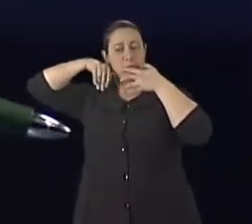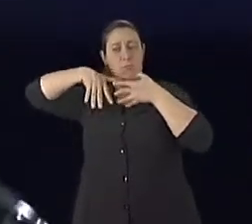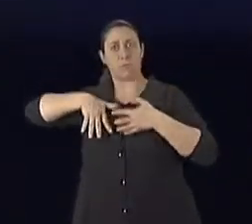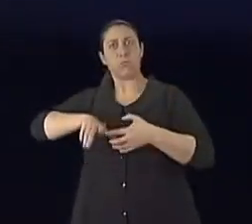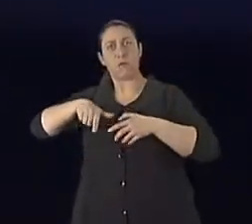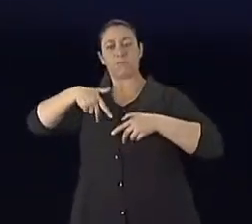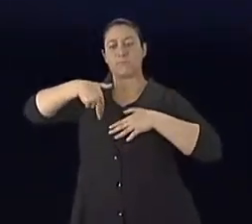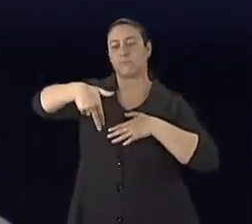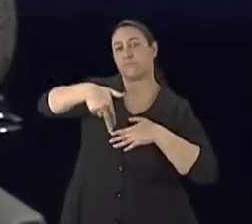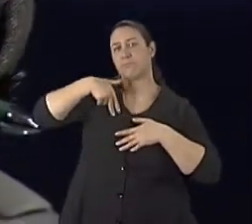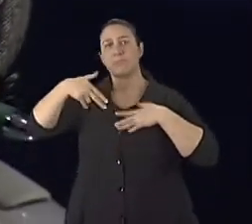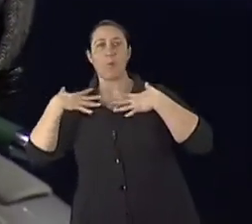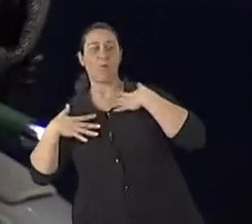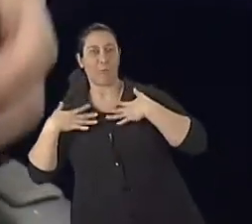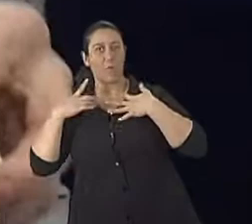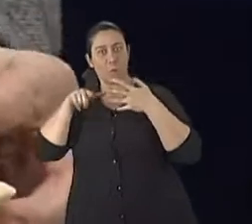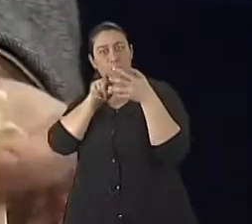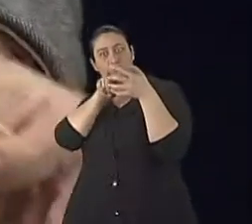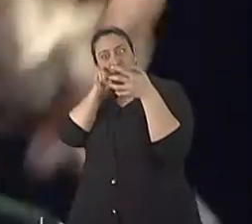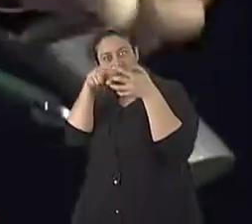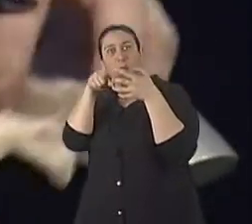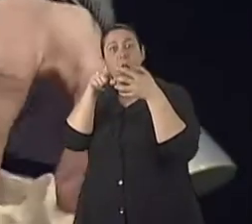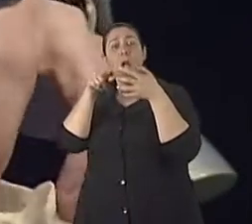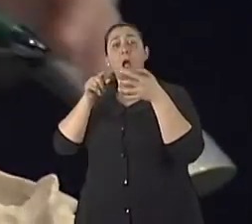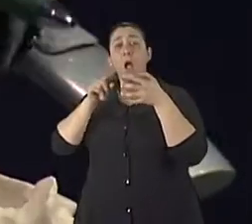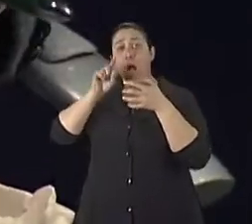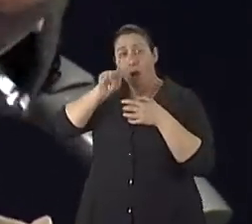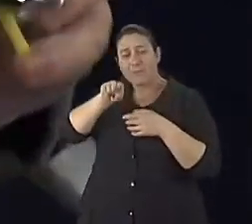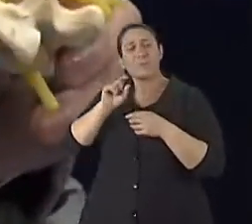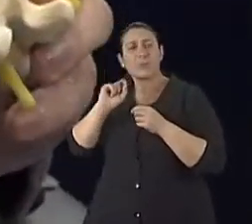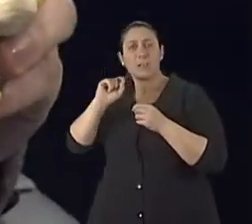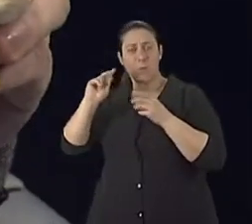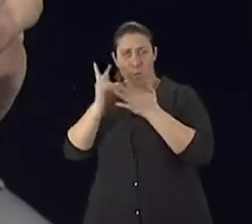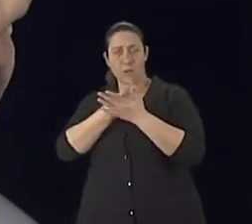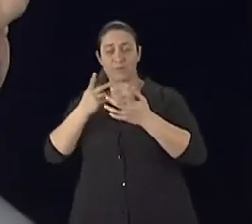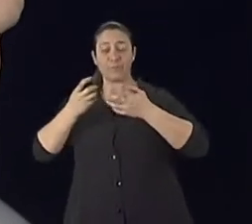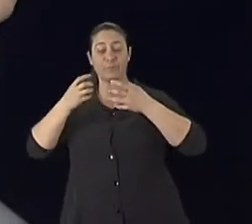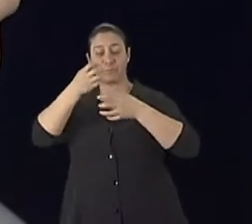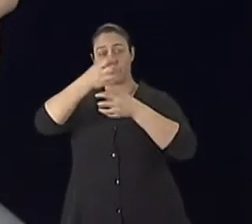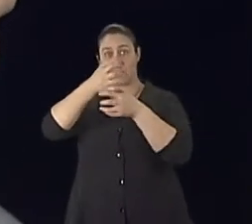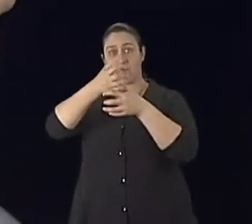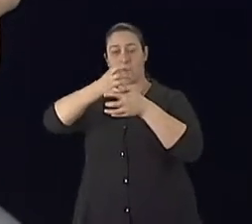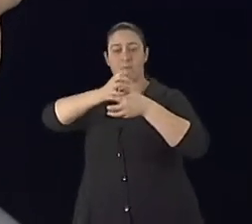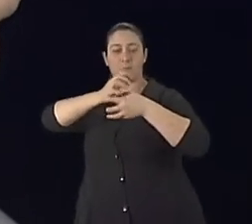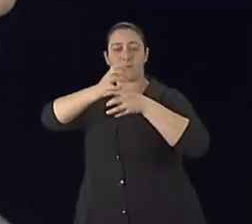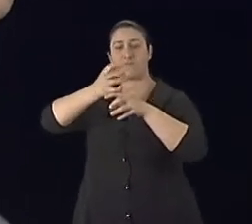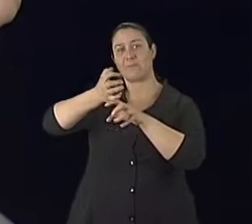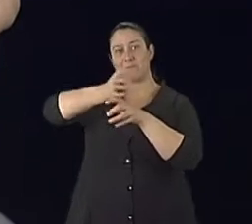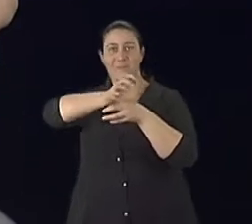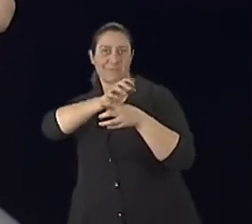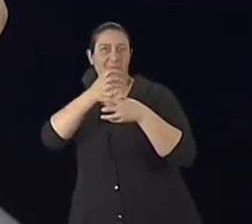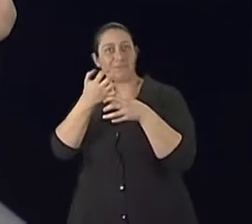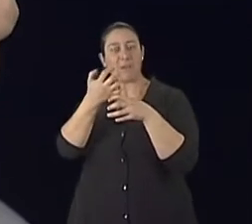que a coluna é articulada né então tenho todos os processos particulares com o passar dos anos vai criando um